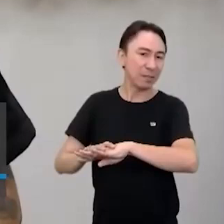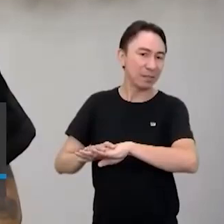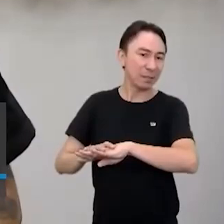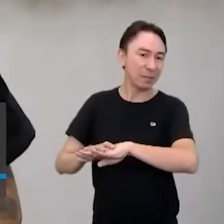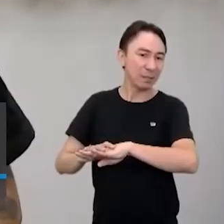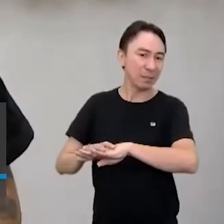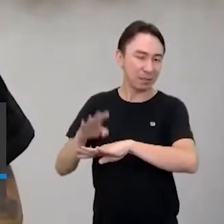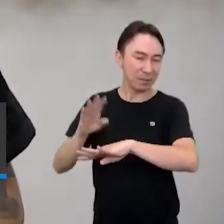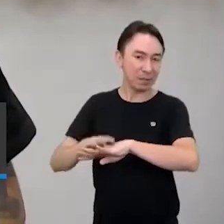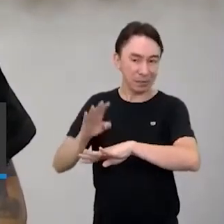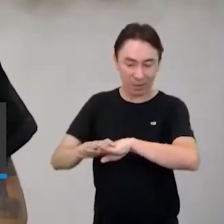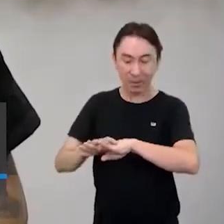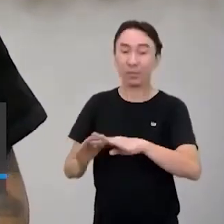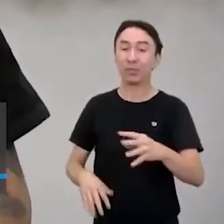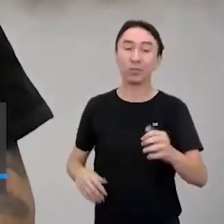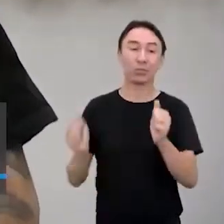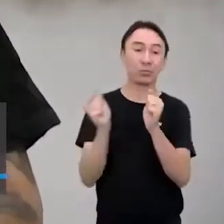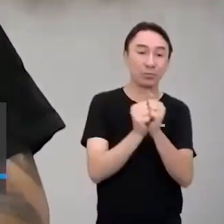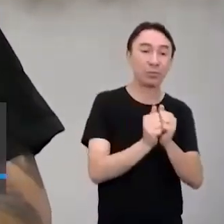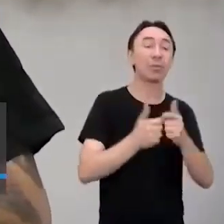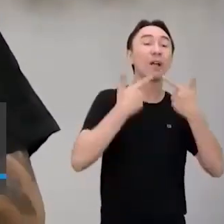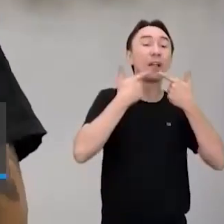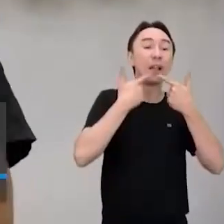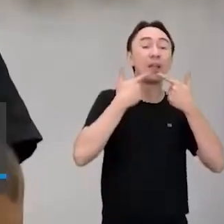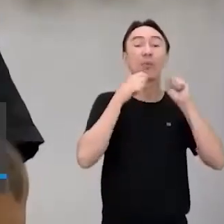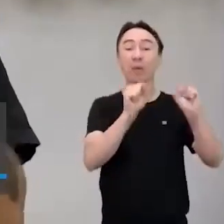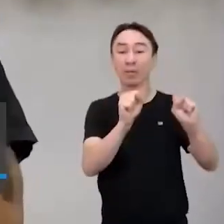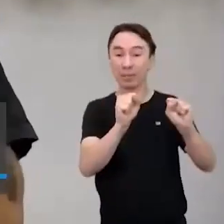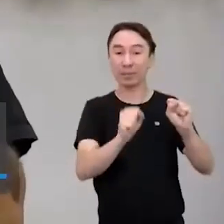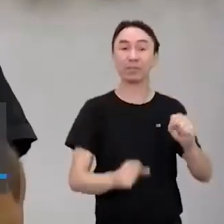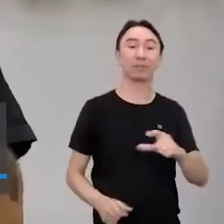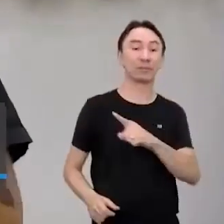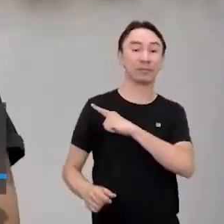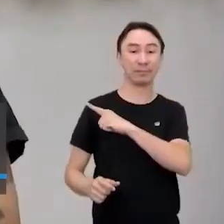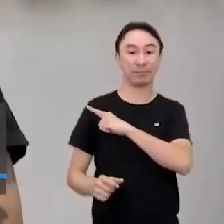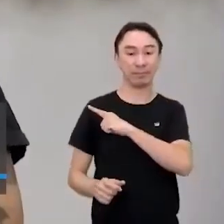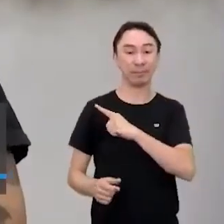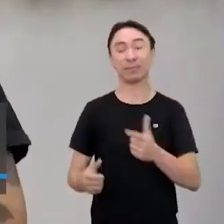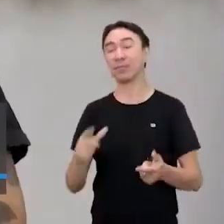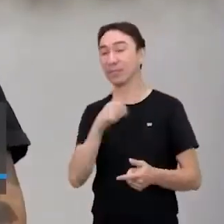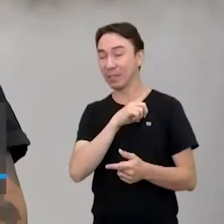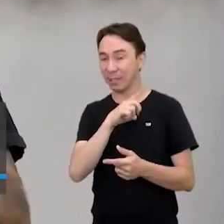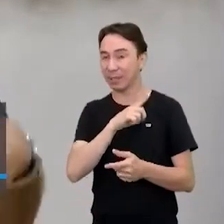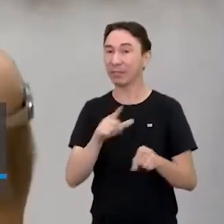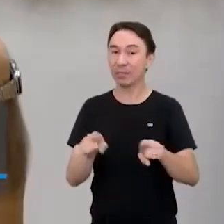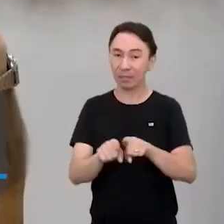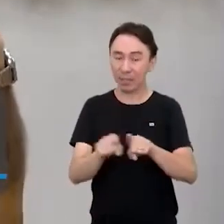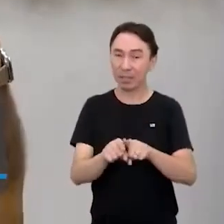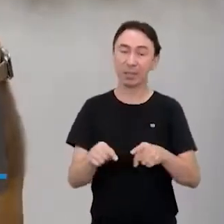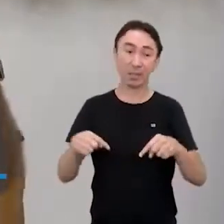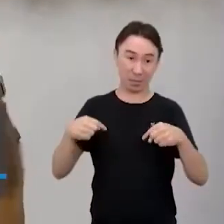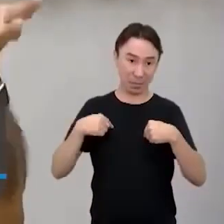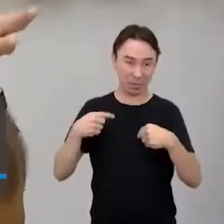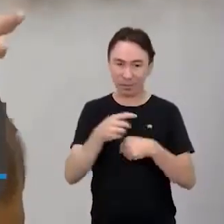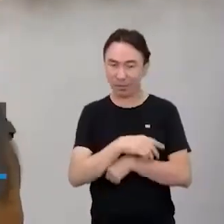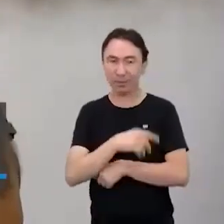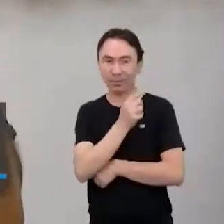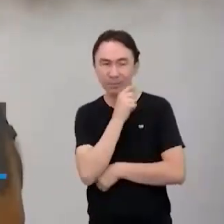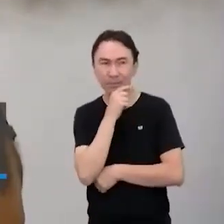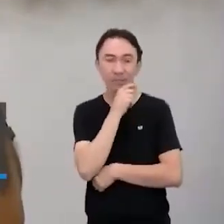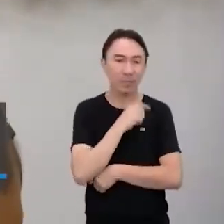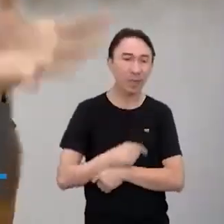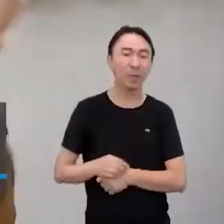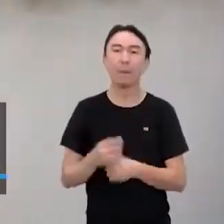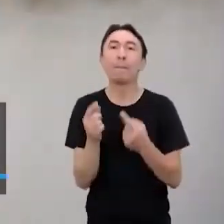das linguagens. Das linguagens. Aí eu tô no meu componente de desafios musicais e é interessante pensar